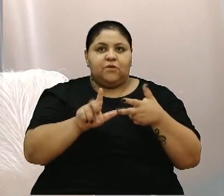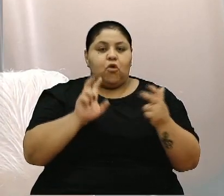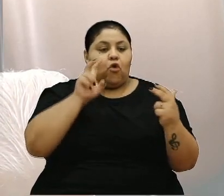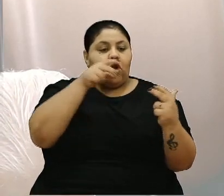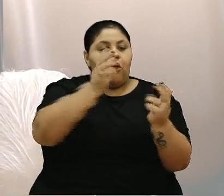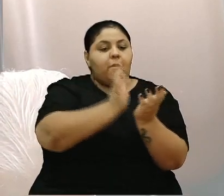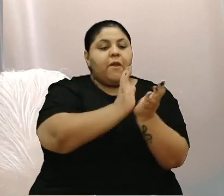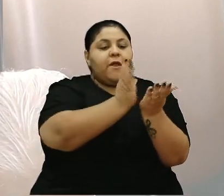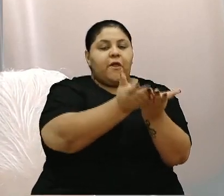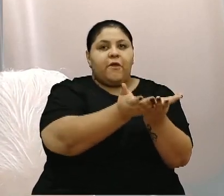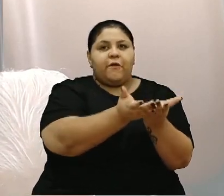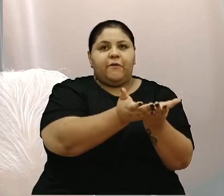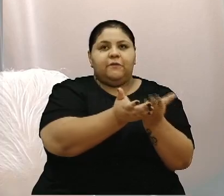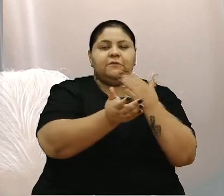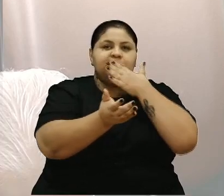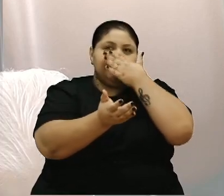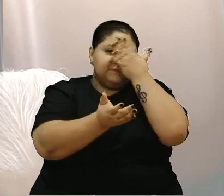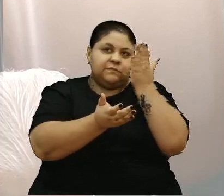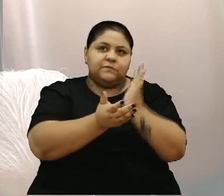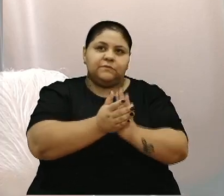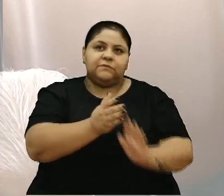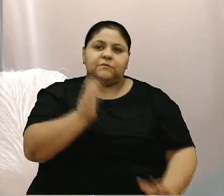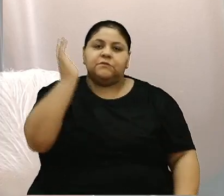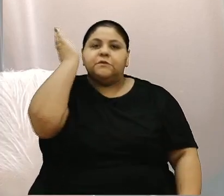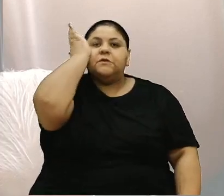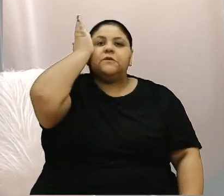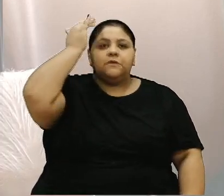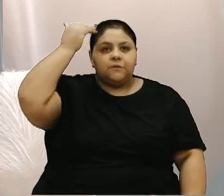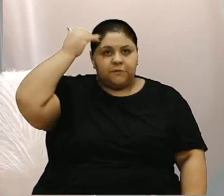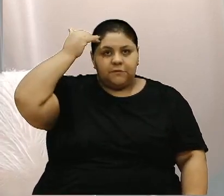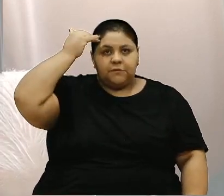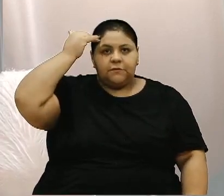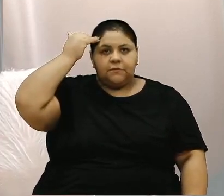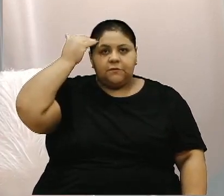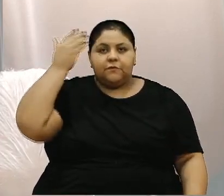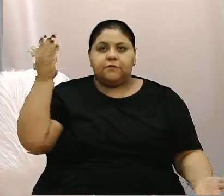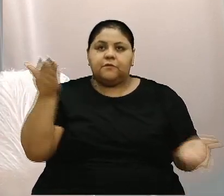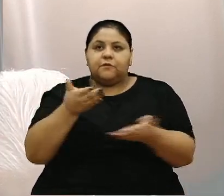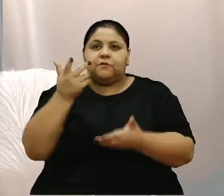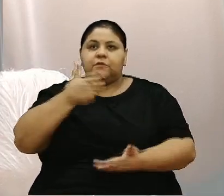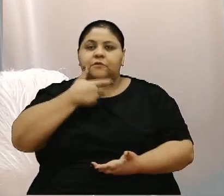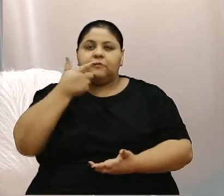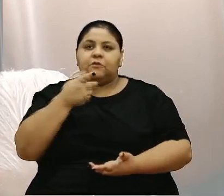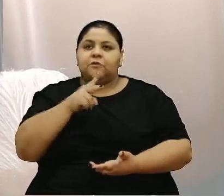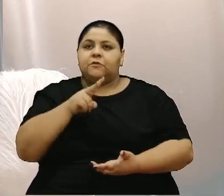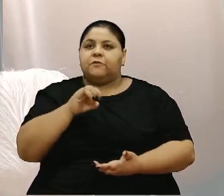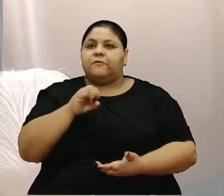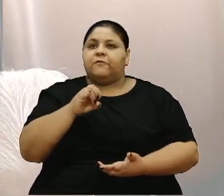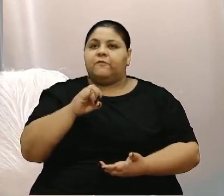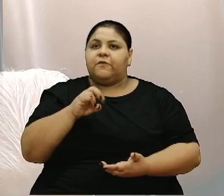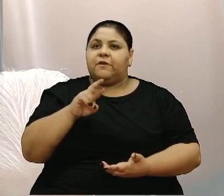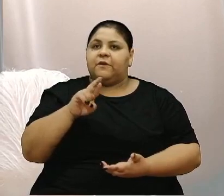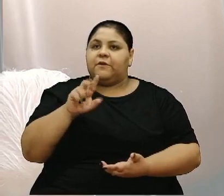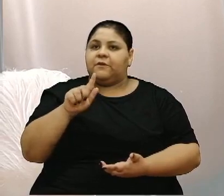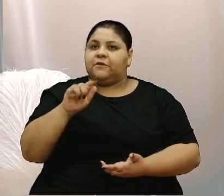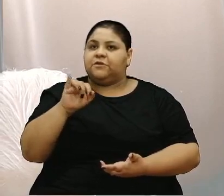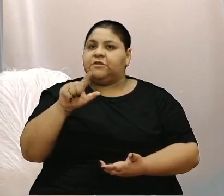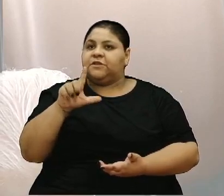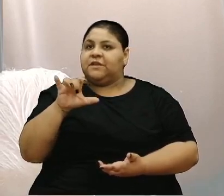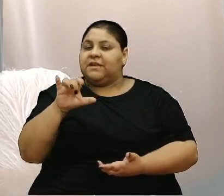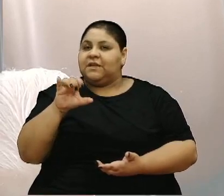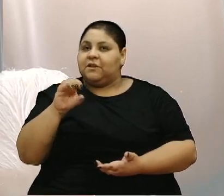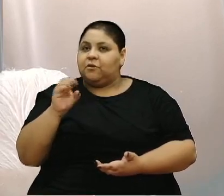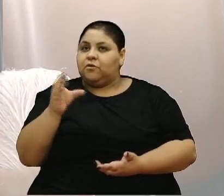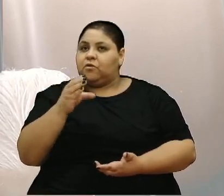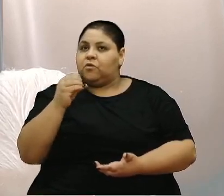gente criou. Vereador Felipe Grêmio Maia, recentemente nós falamos do Virgílio Costa, semana passada. E se hoje